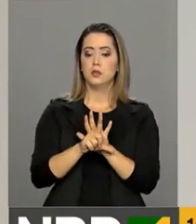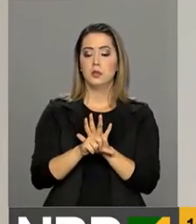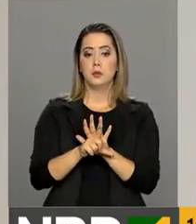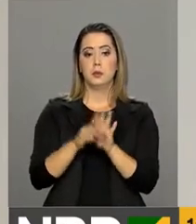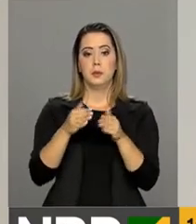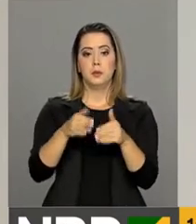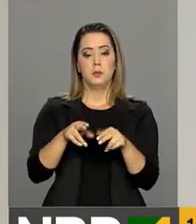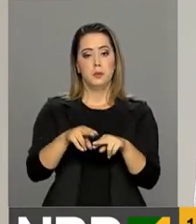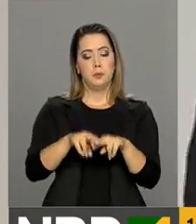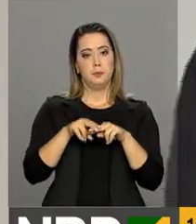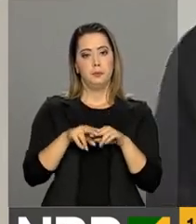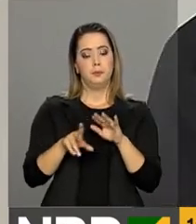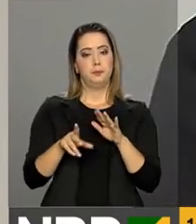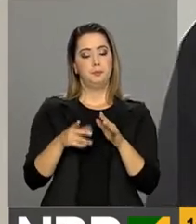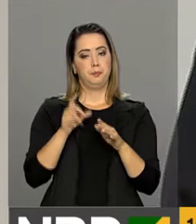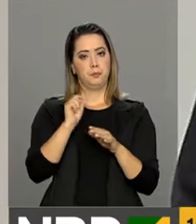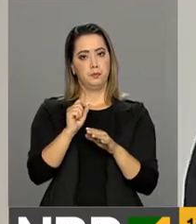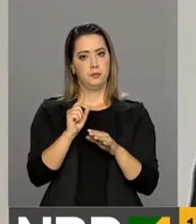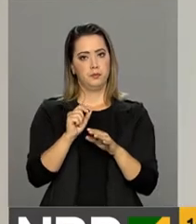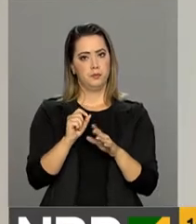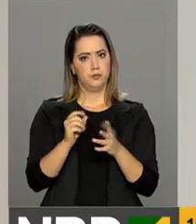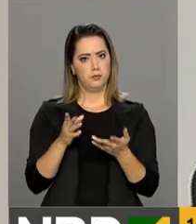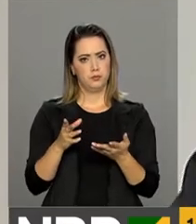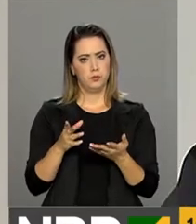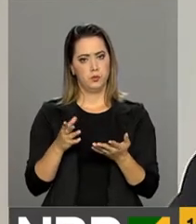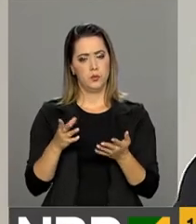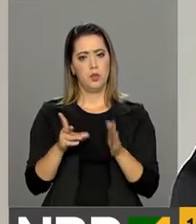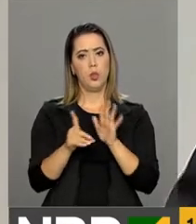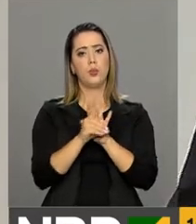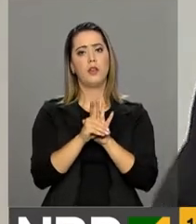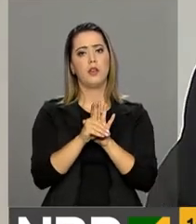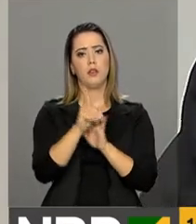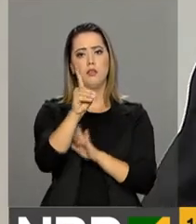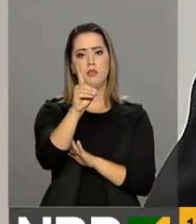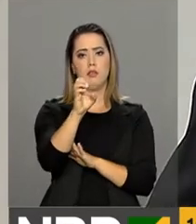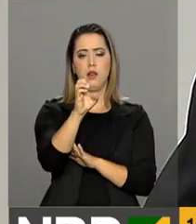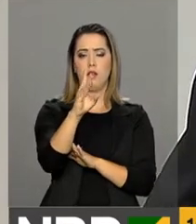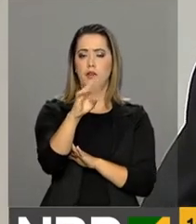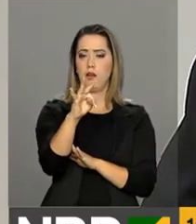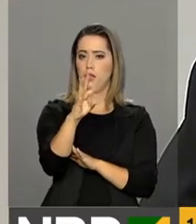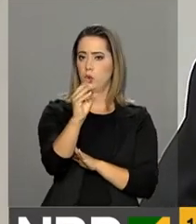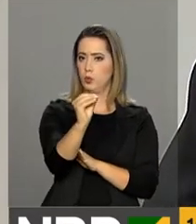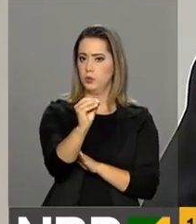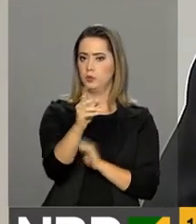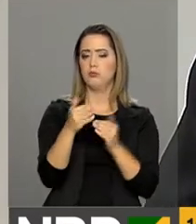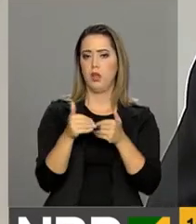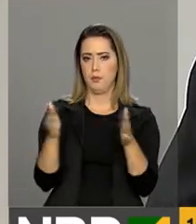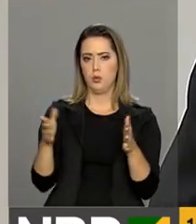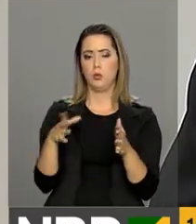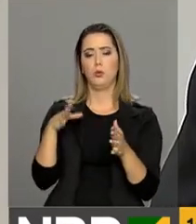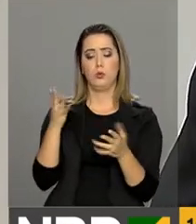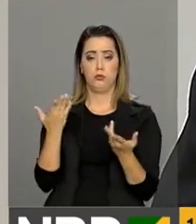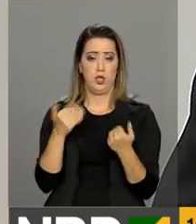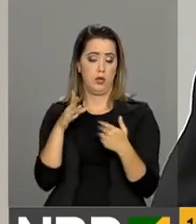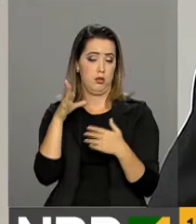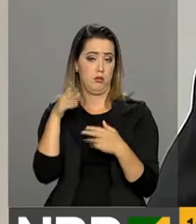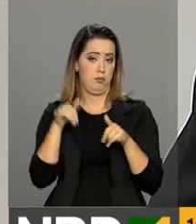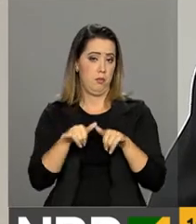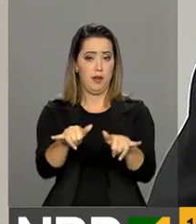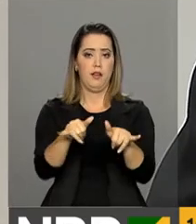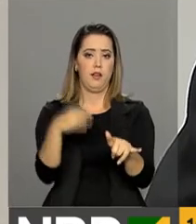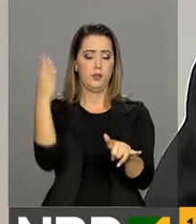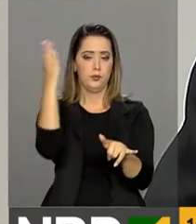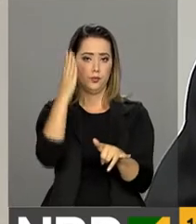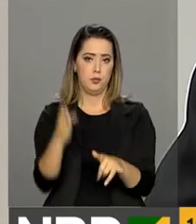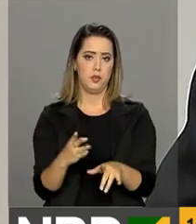dessa lei que é permitir a abertura mais tranquila dos supermercados no país que vejam bem não